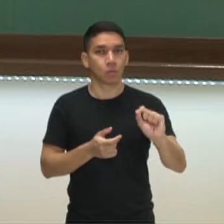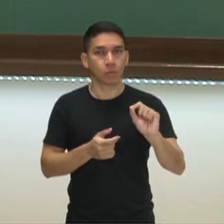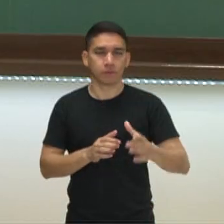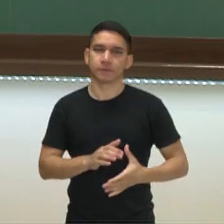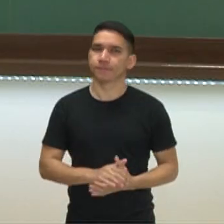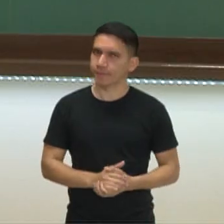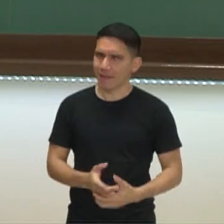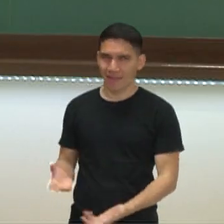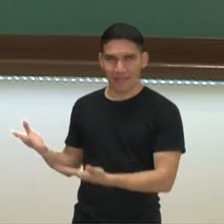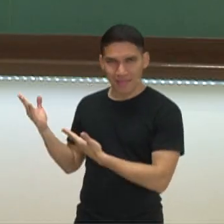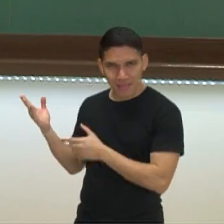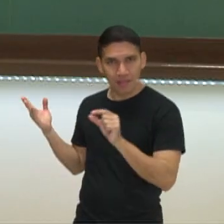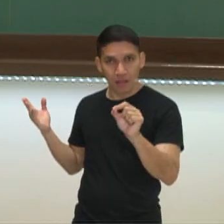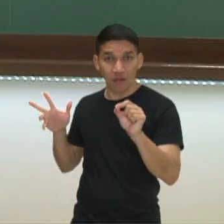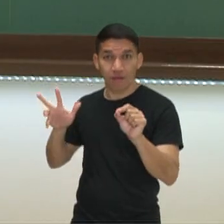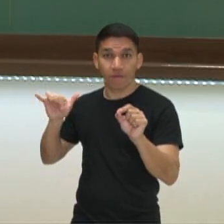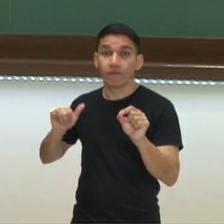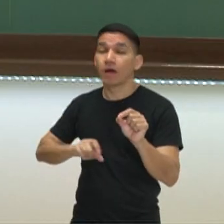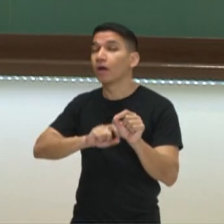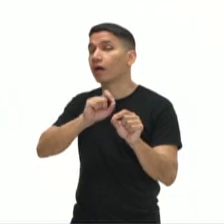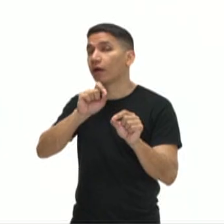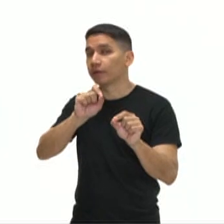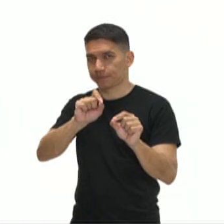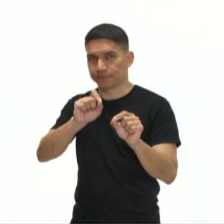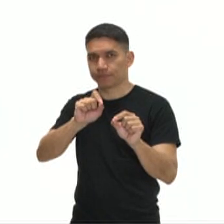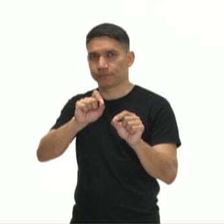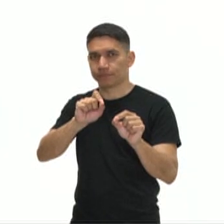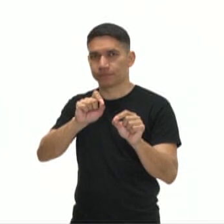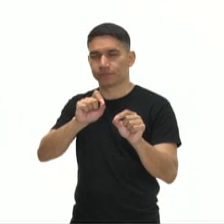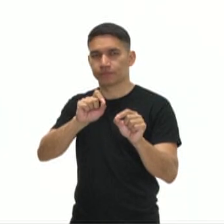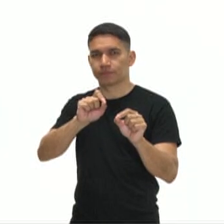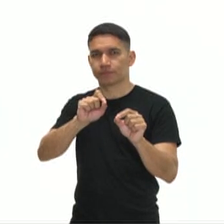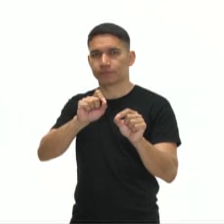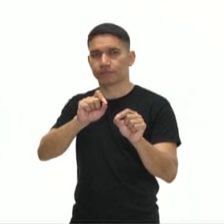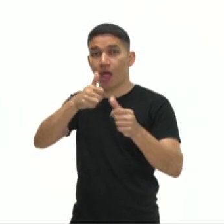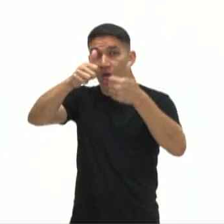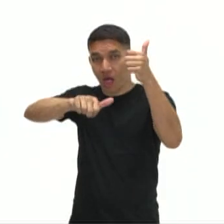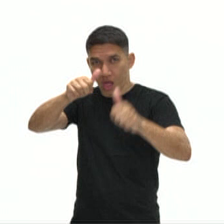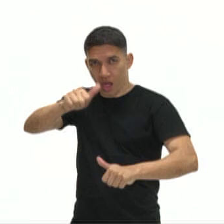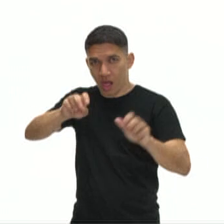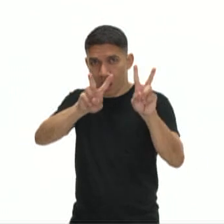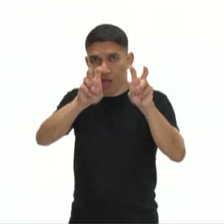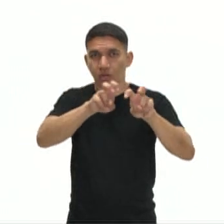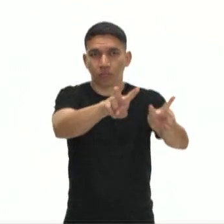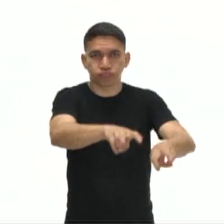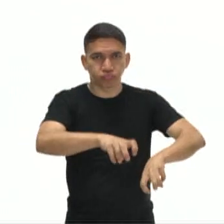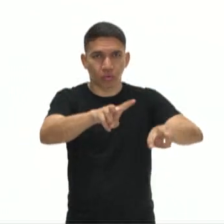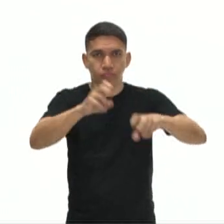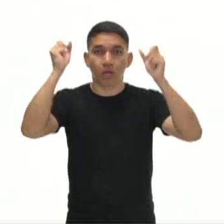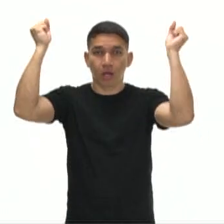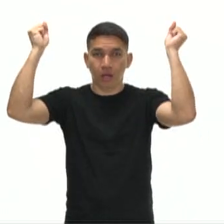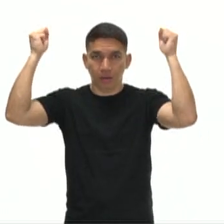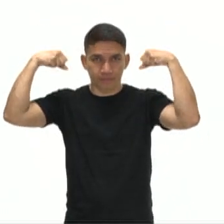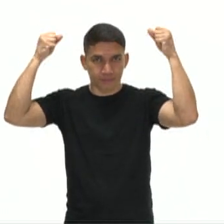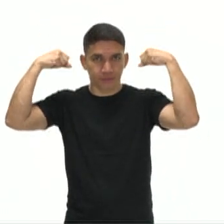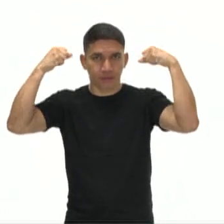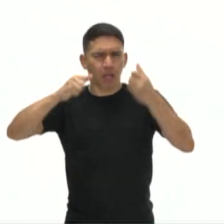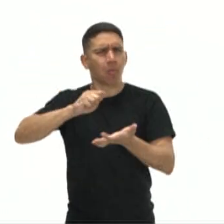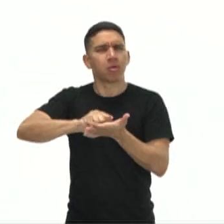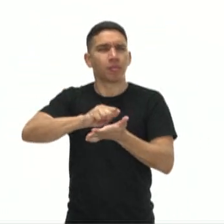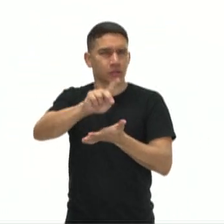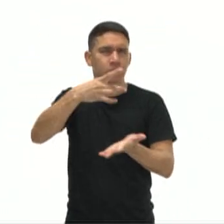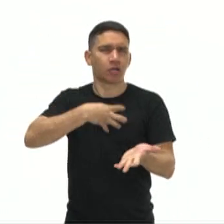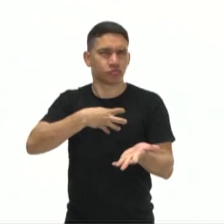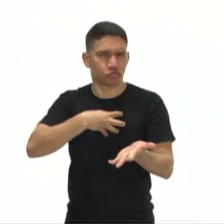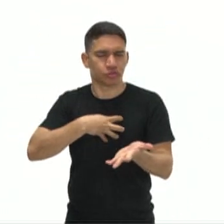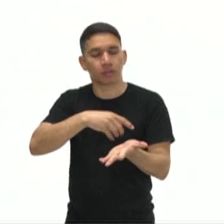Então nessa atividade você irá então, após analisar então a questão da agricultura do México, escreva com suas palavras e